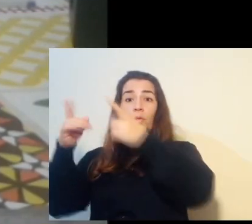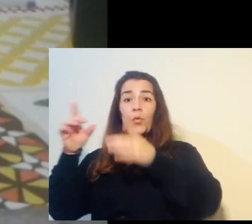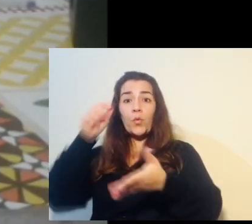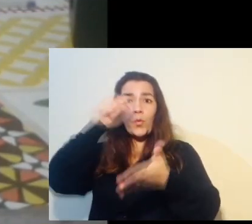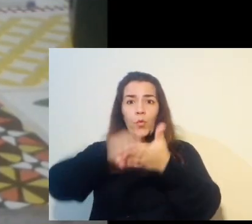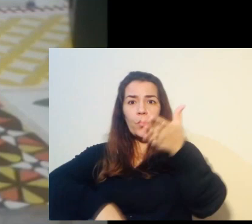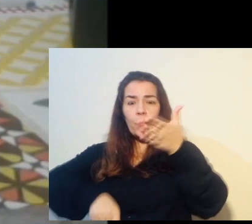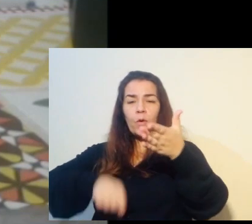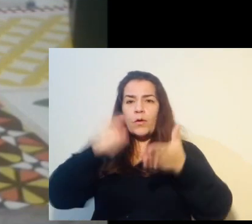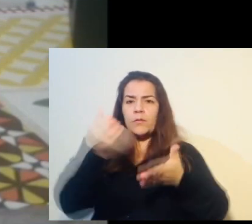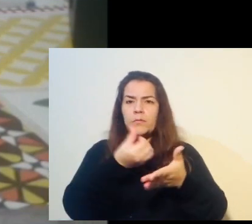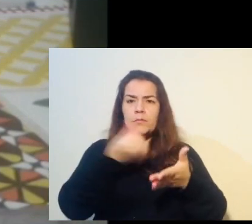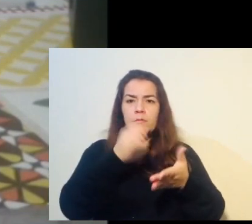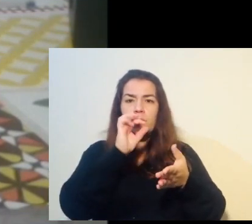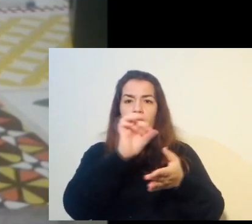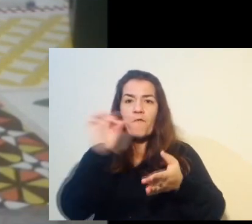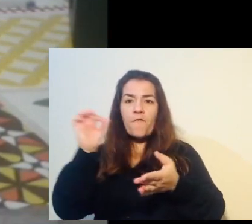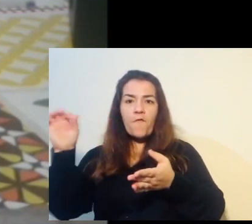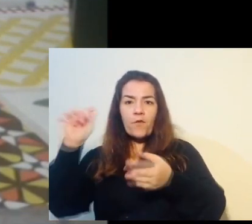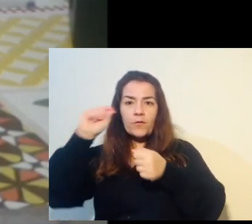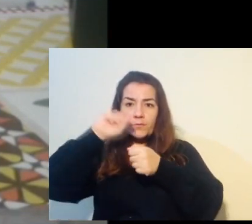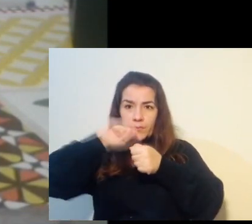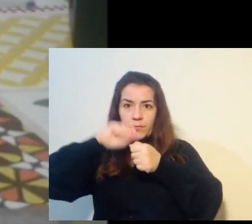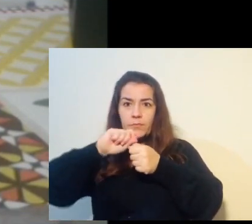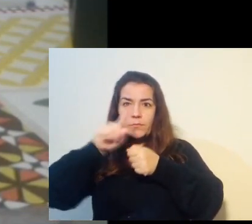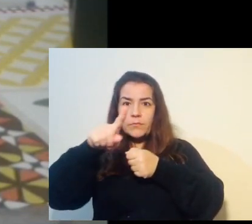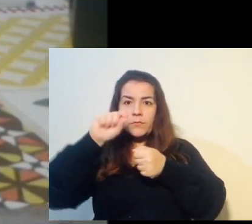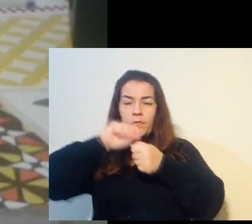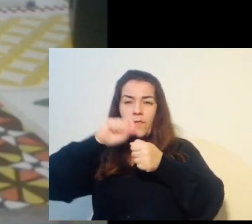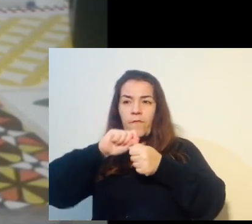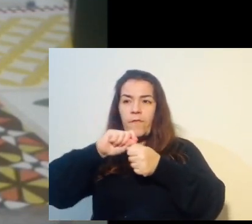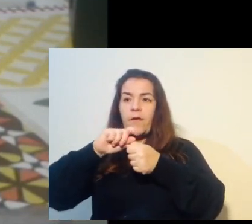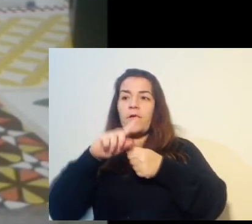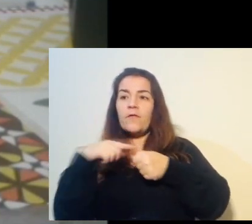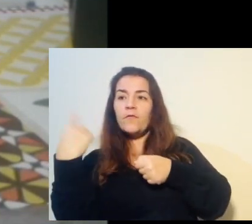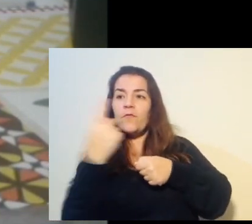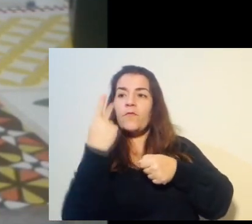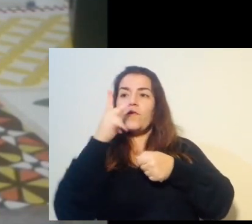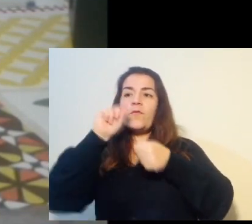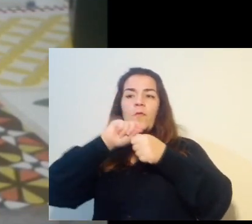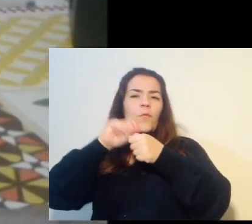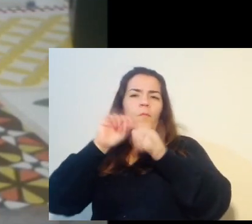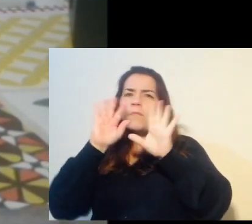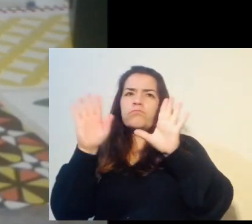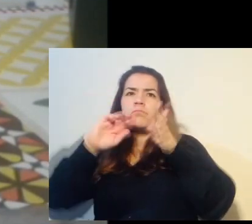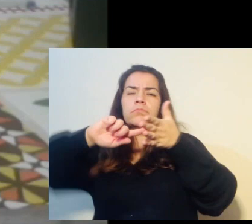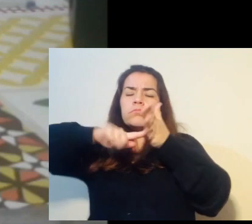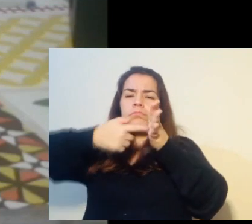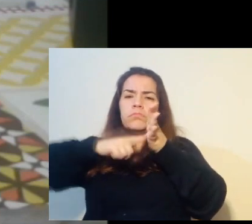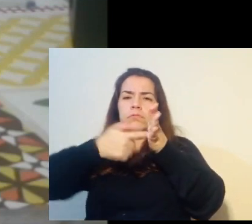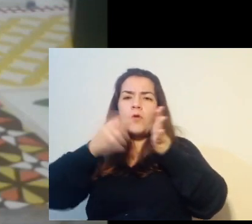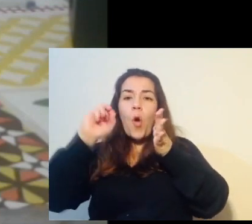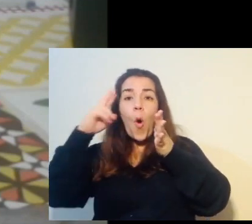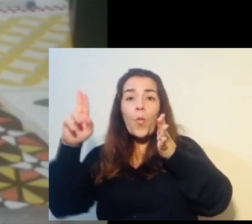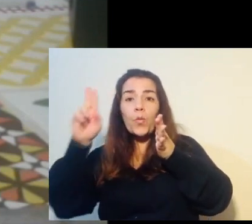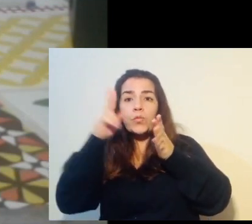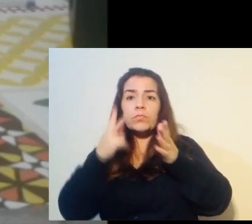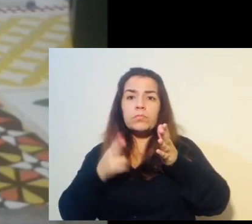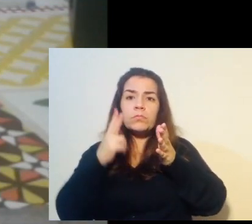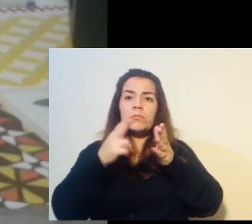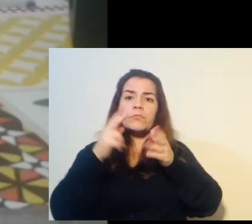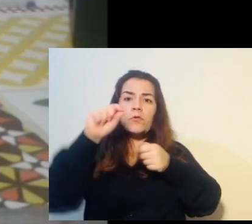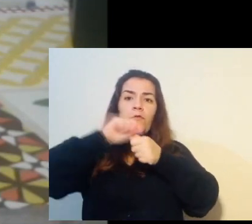Depois que a gente marcou os 6 furos que a gente vai fazer, a nossa faca, pode ser faca de ponta ou alguma tesoura,